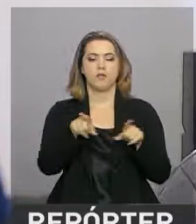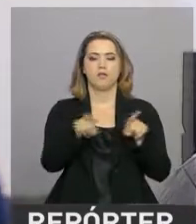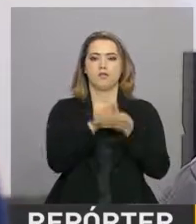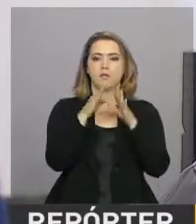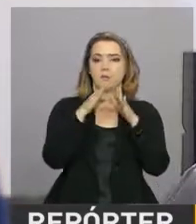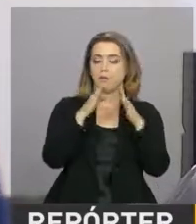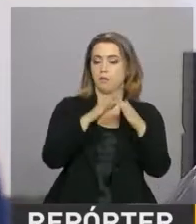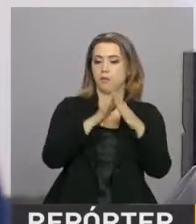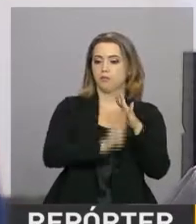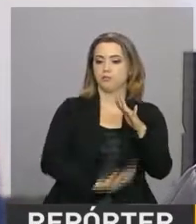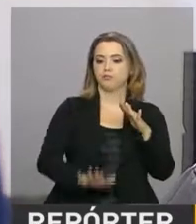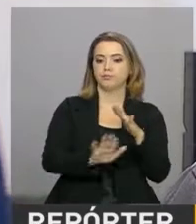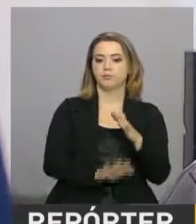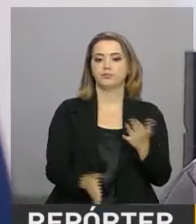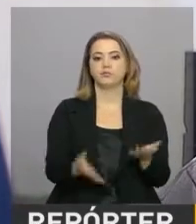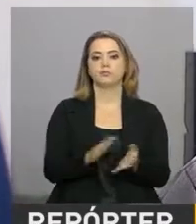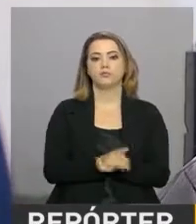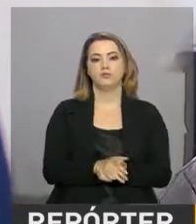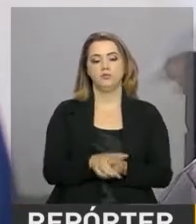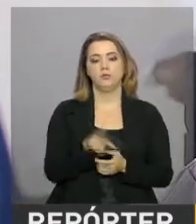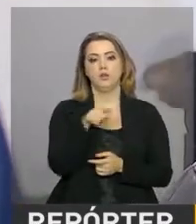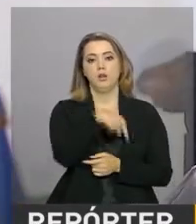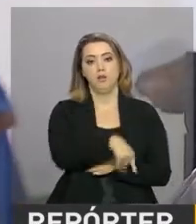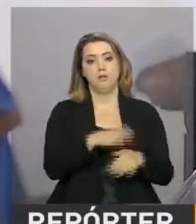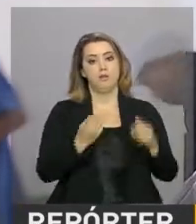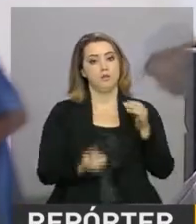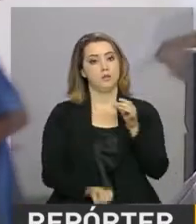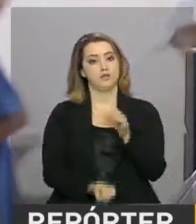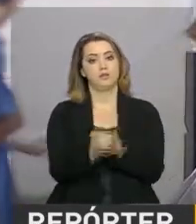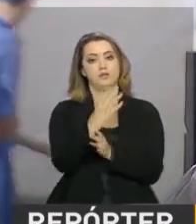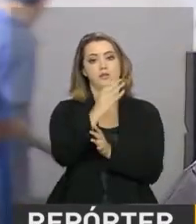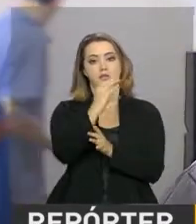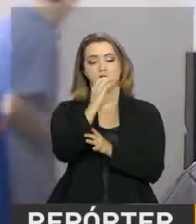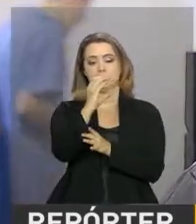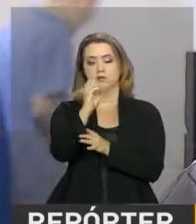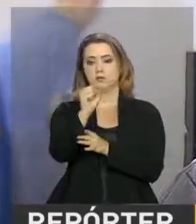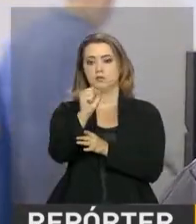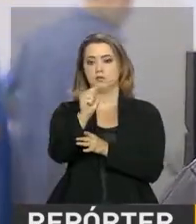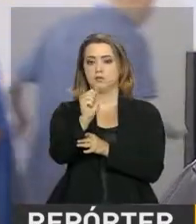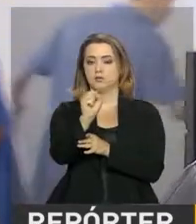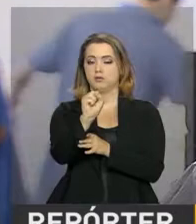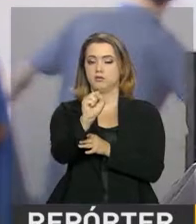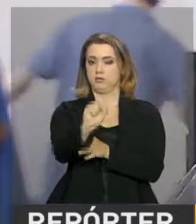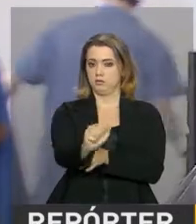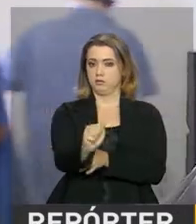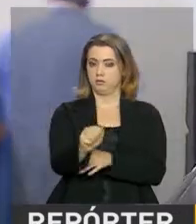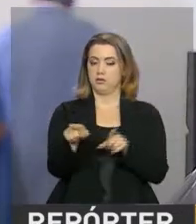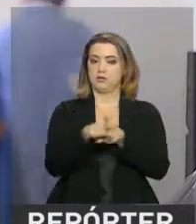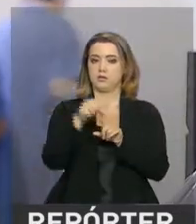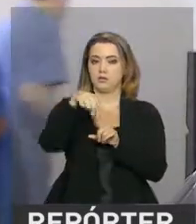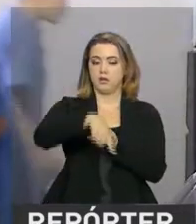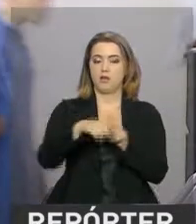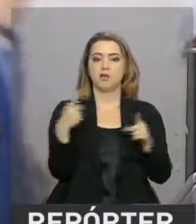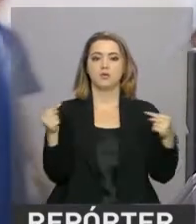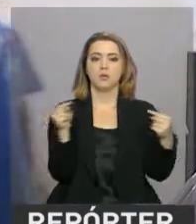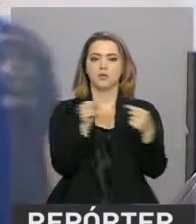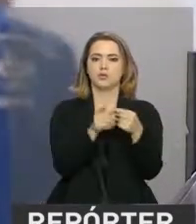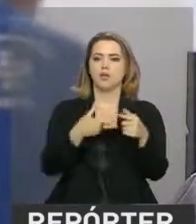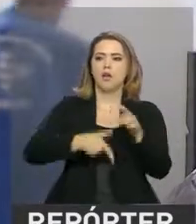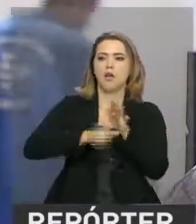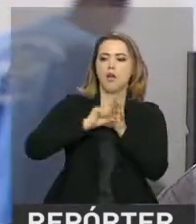ele foi criado dentro da SEASA justamente com esse objetivo, de pegar esses alimentos que eram jogados fora